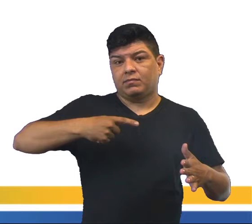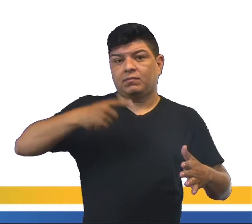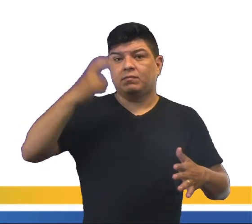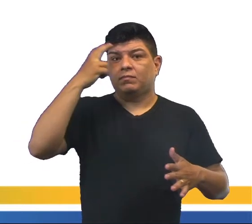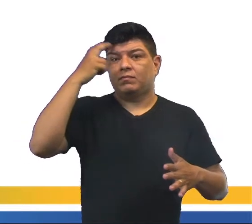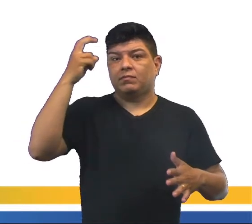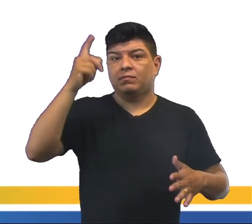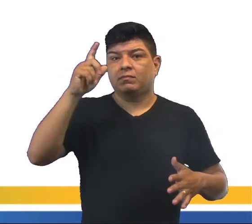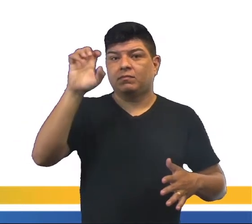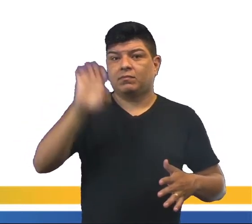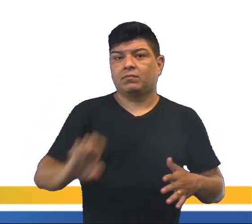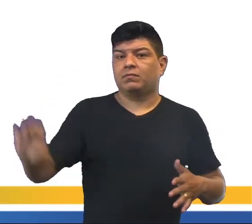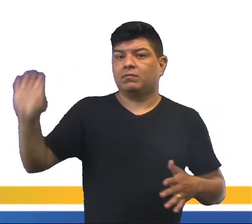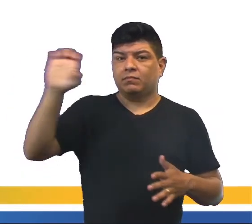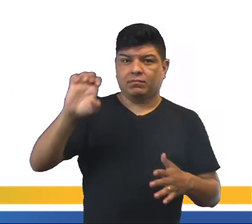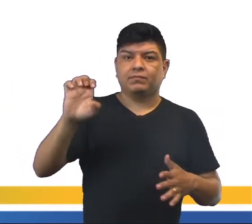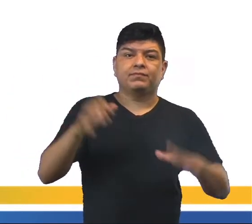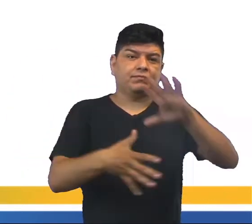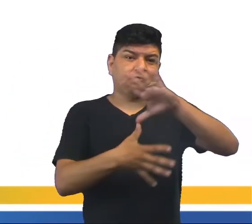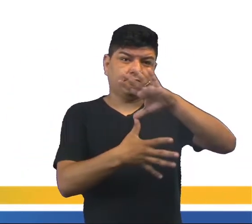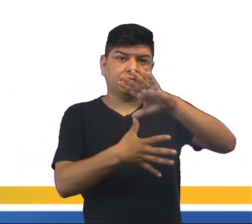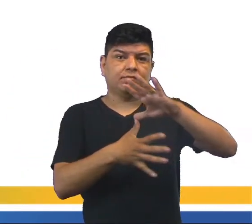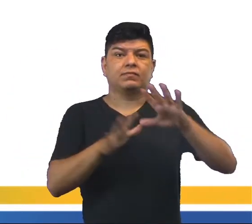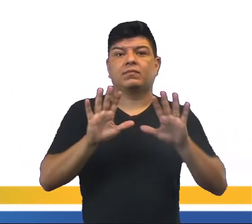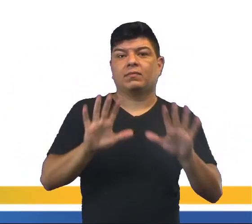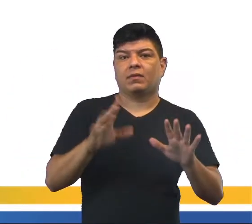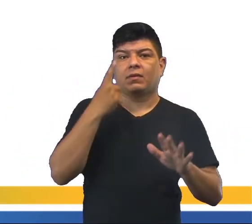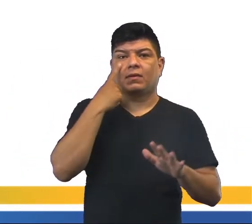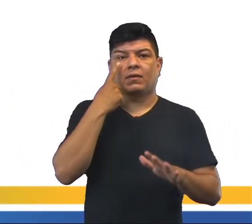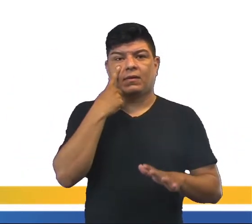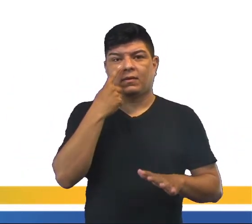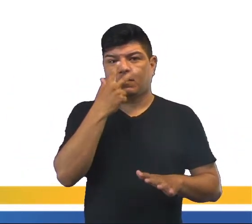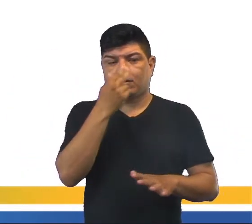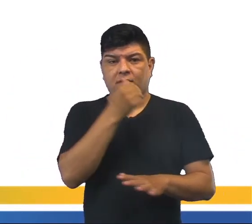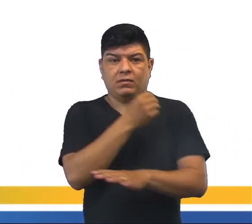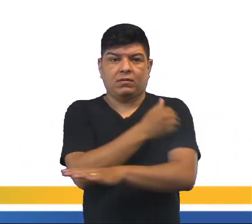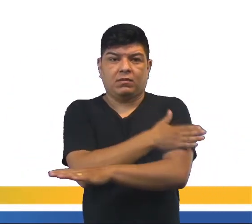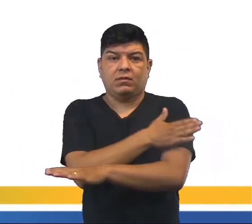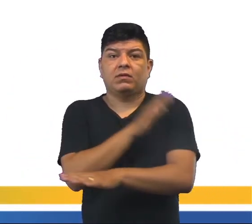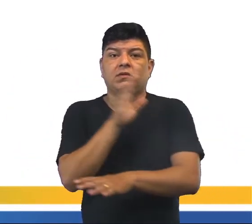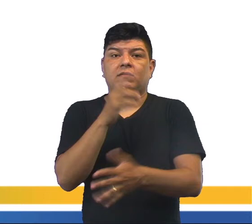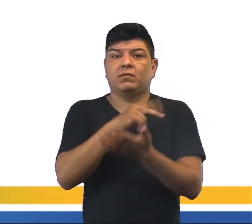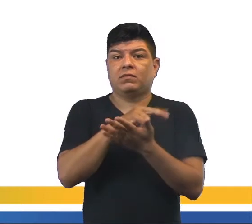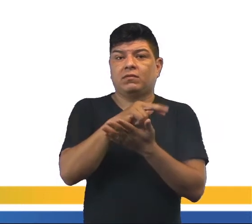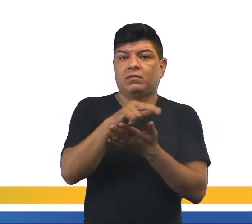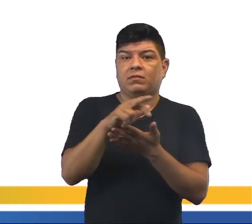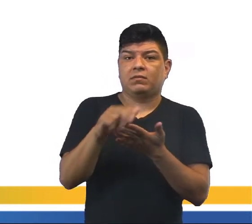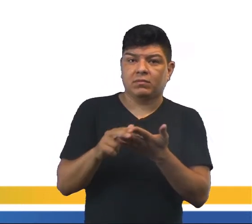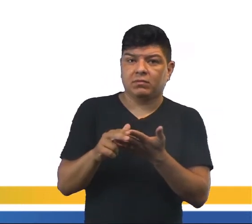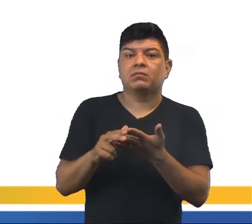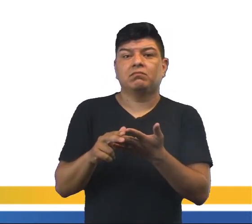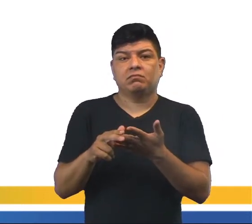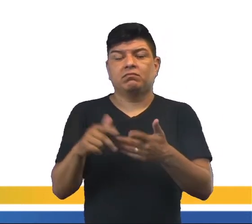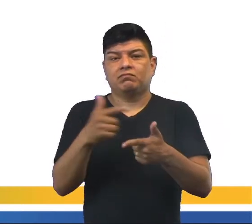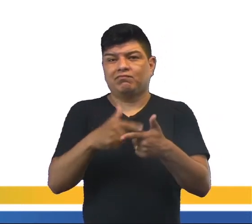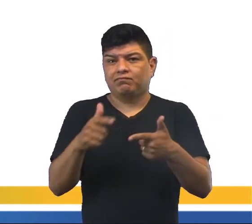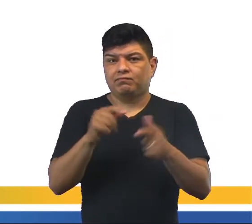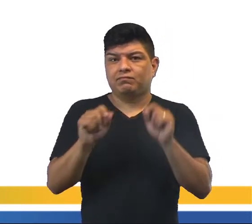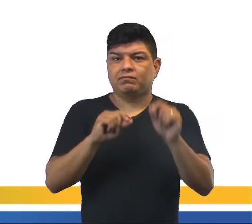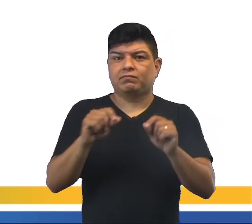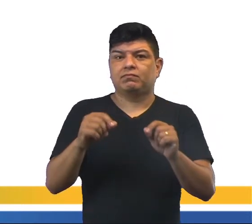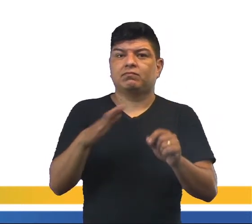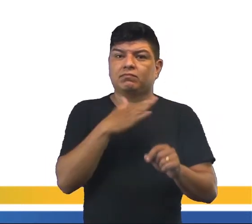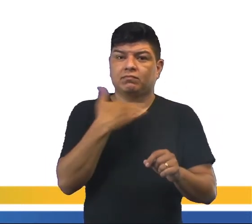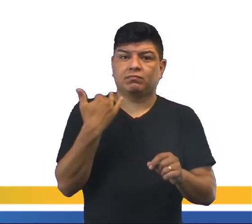no continente americano. Essa posição, vista como preconceituosa, gerou diversos conflitos e muita carnificina, né, levando